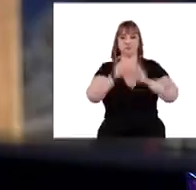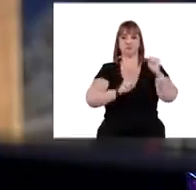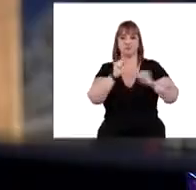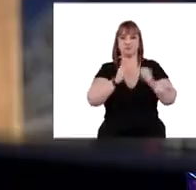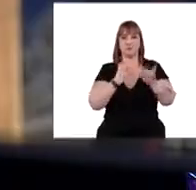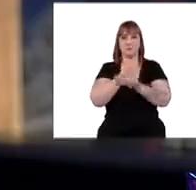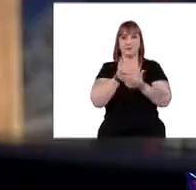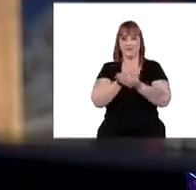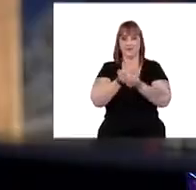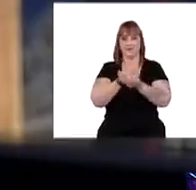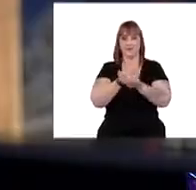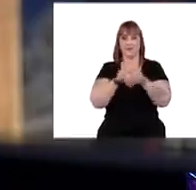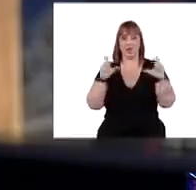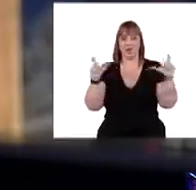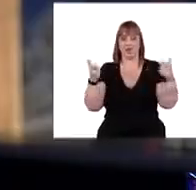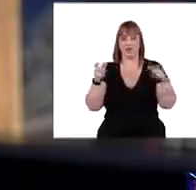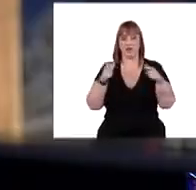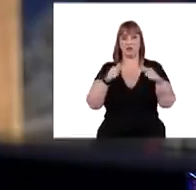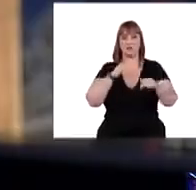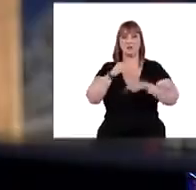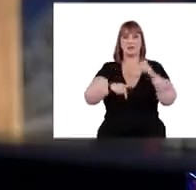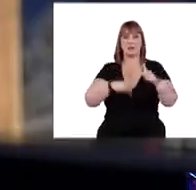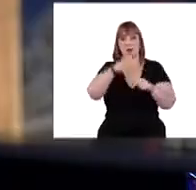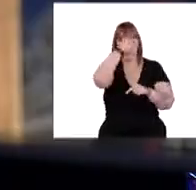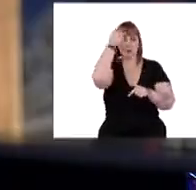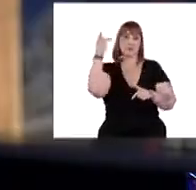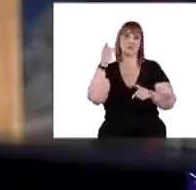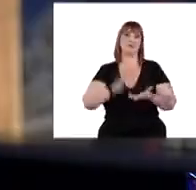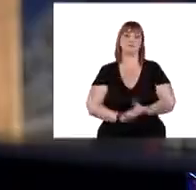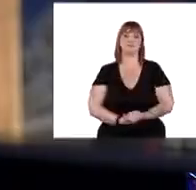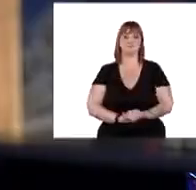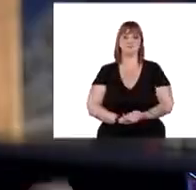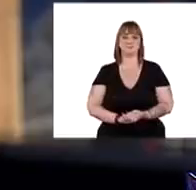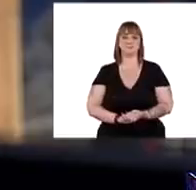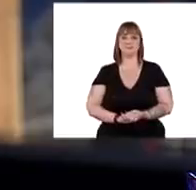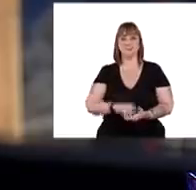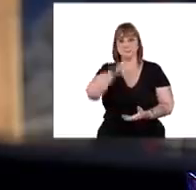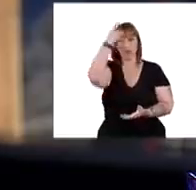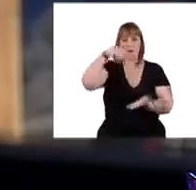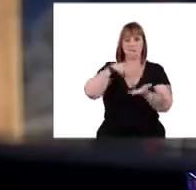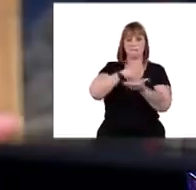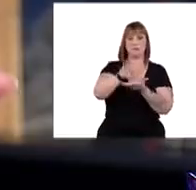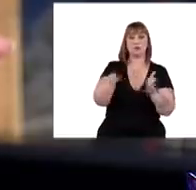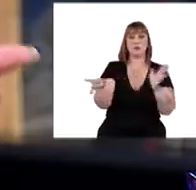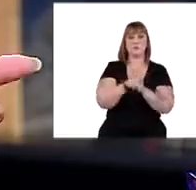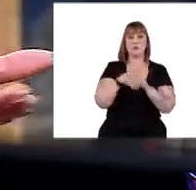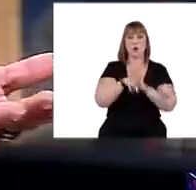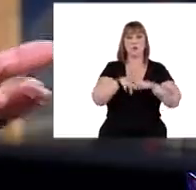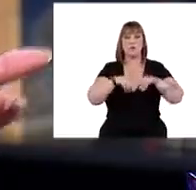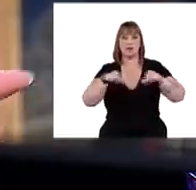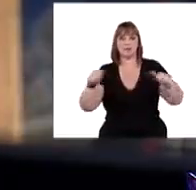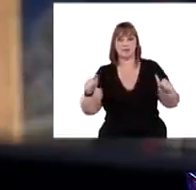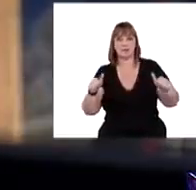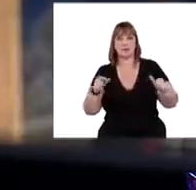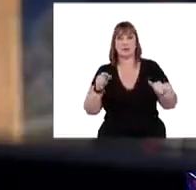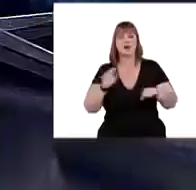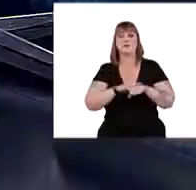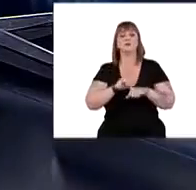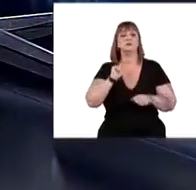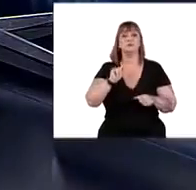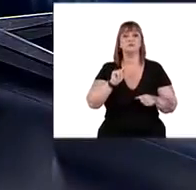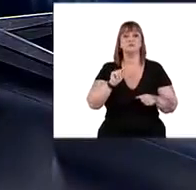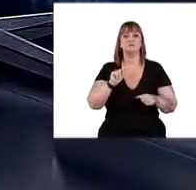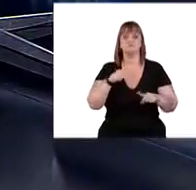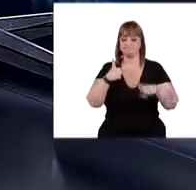acabam também diminuindo ali o trabalho das pessoas que estão ali. As pessoas são expulsas da sua terra, né, e ficam ali fazendo o quê? Não tem um